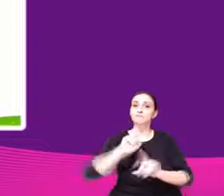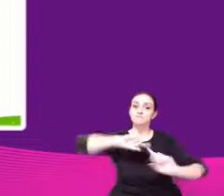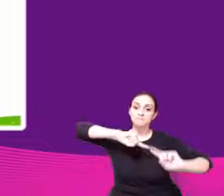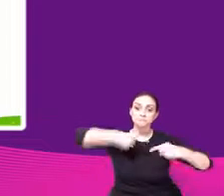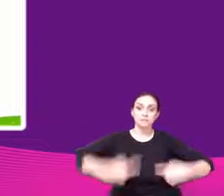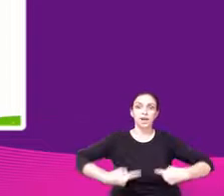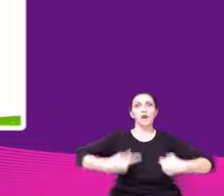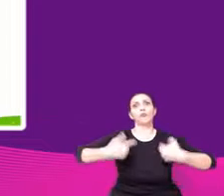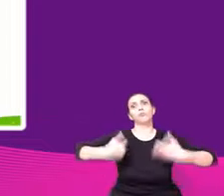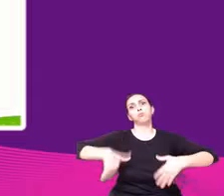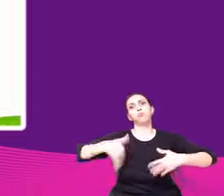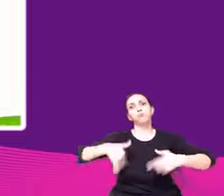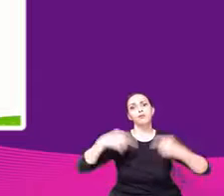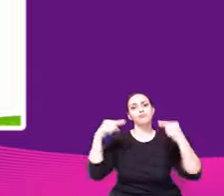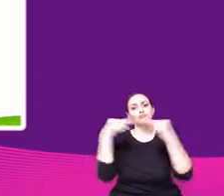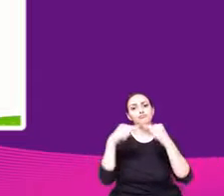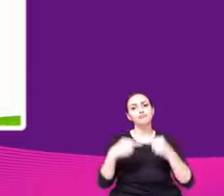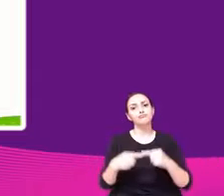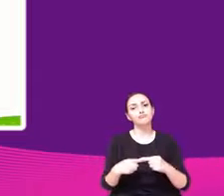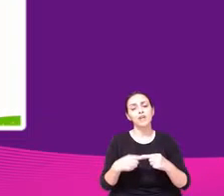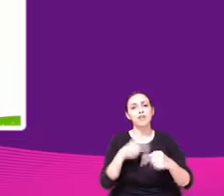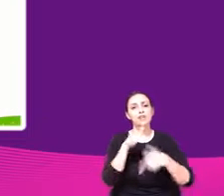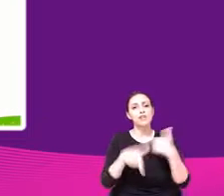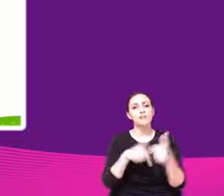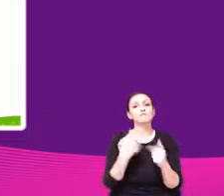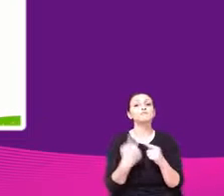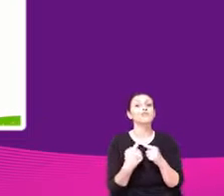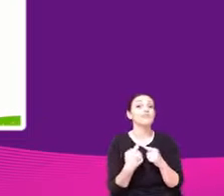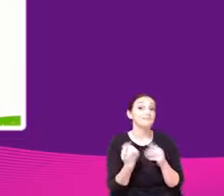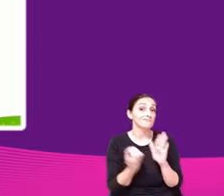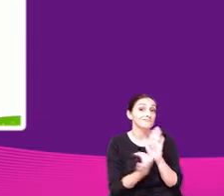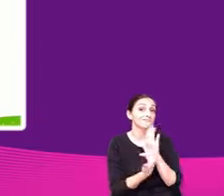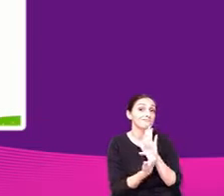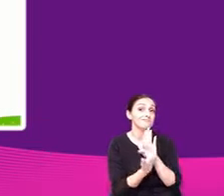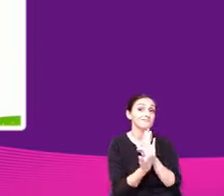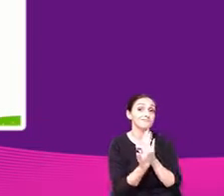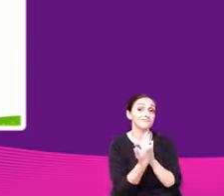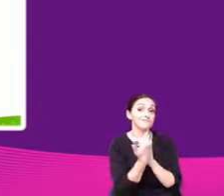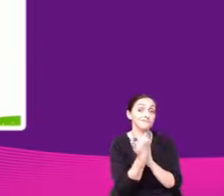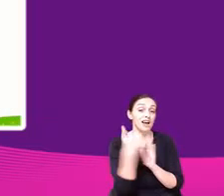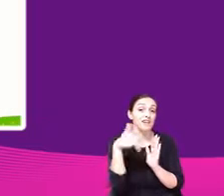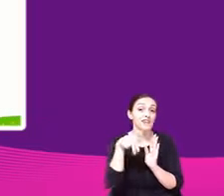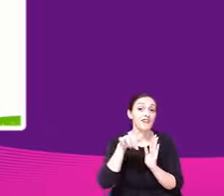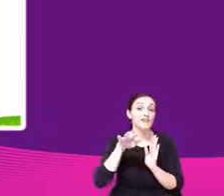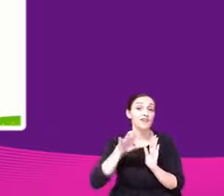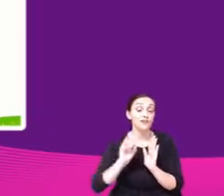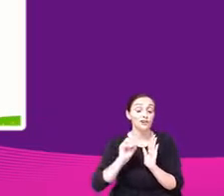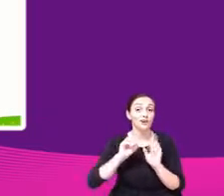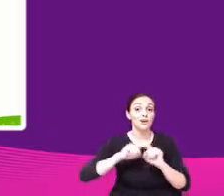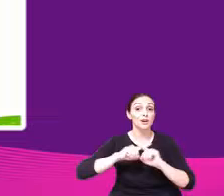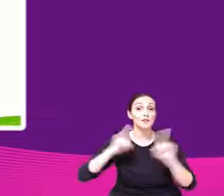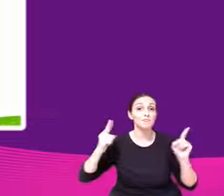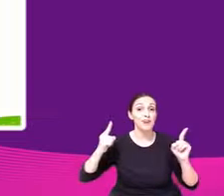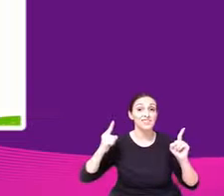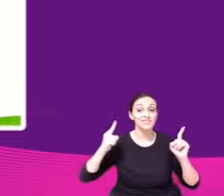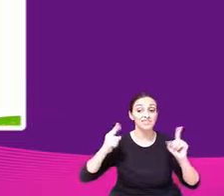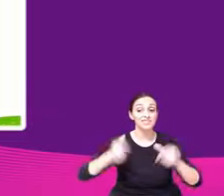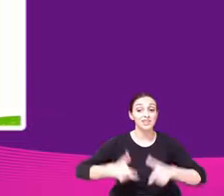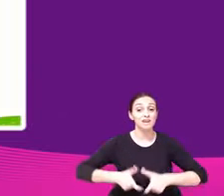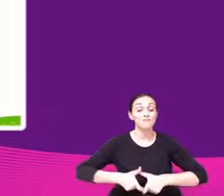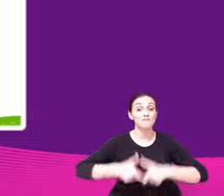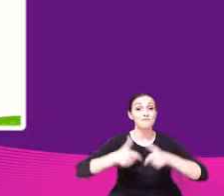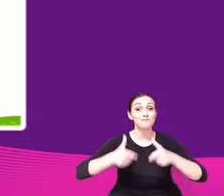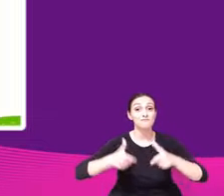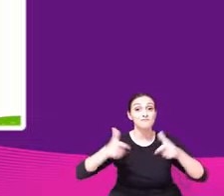que é de adequar a força de trabalho com aumento, talvez, na quantidade de nefrologistas, mas certamente mais nefrologistas que